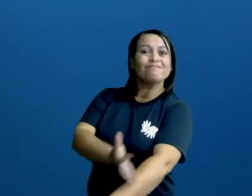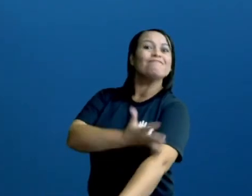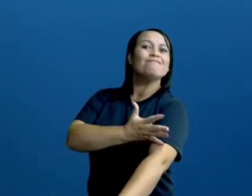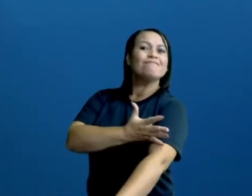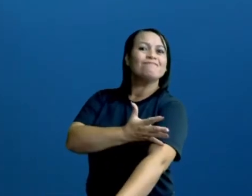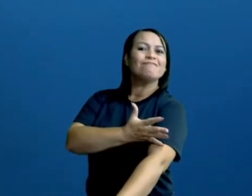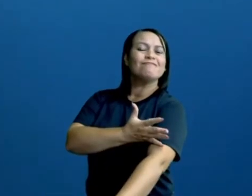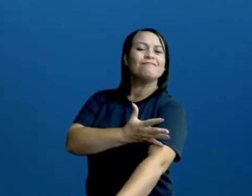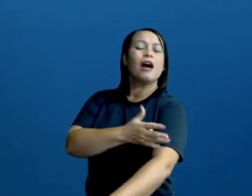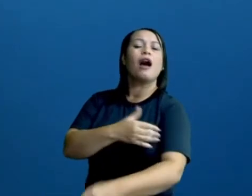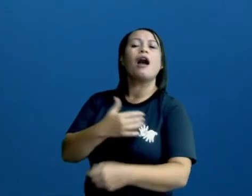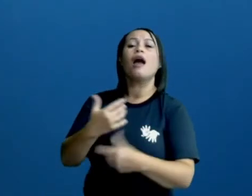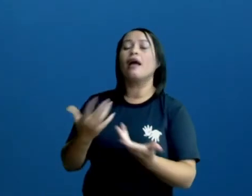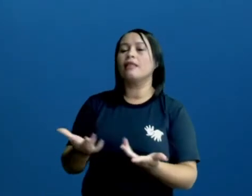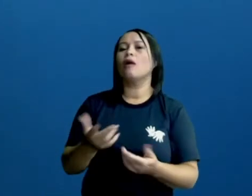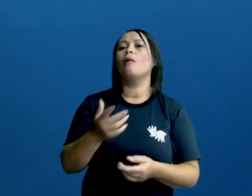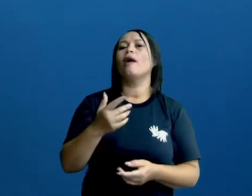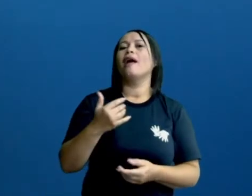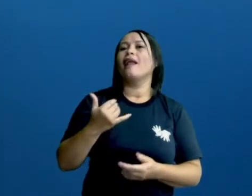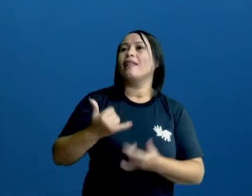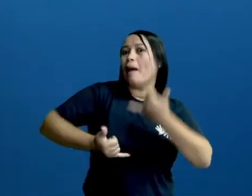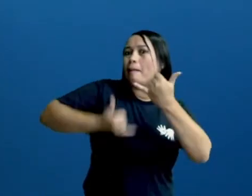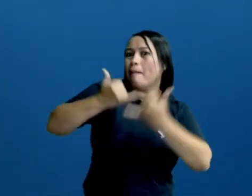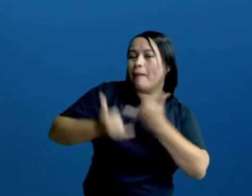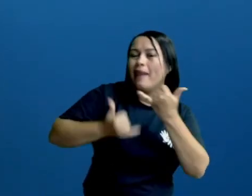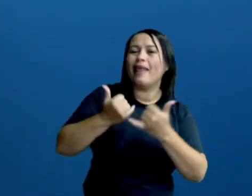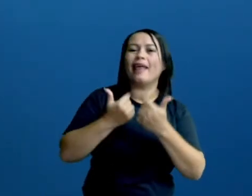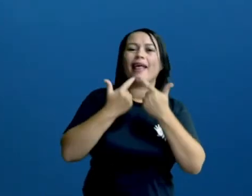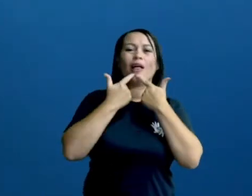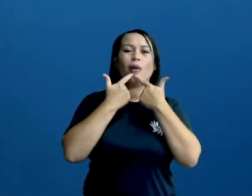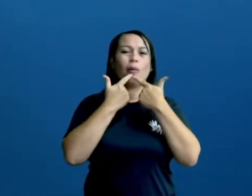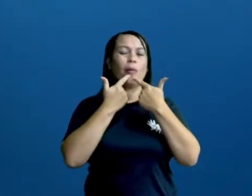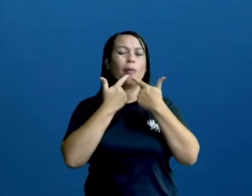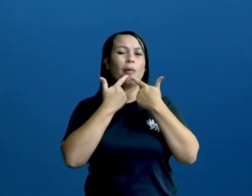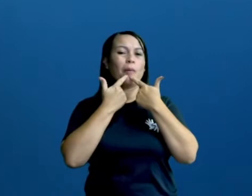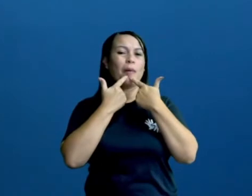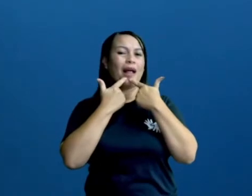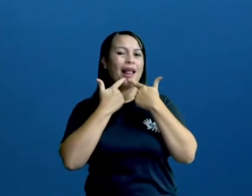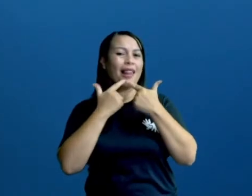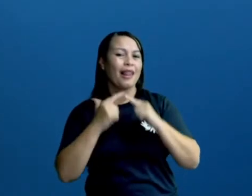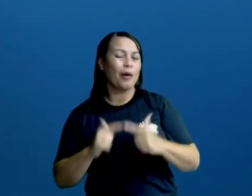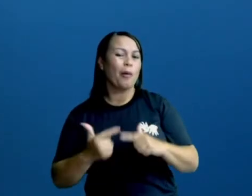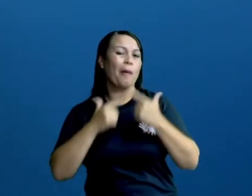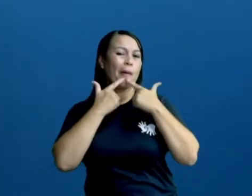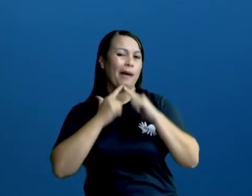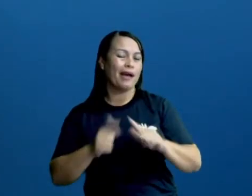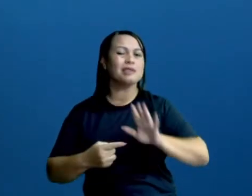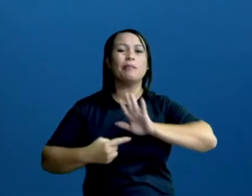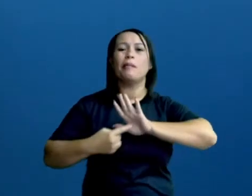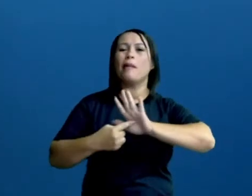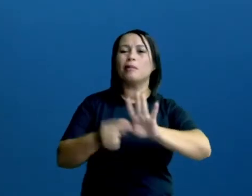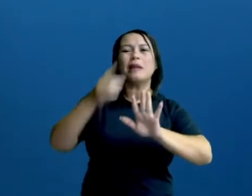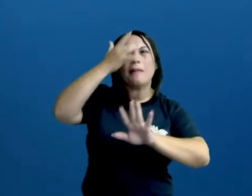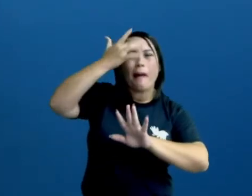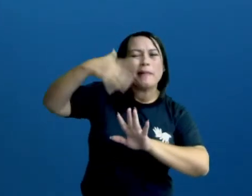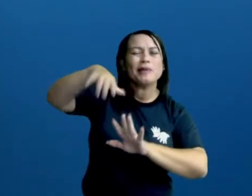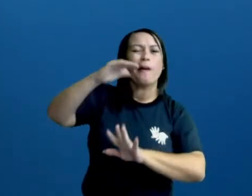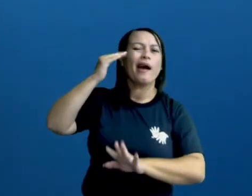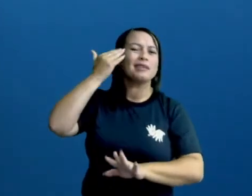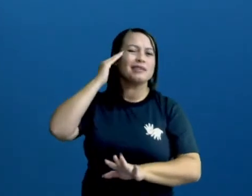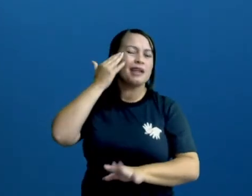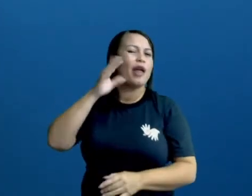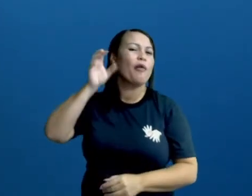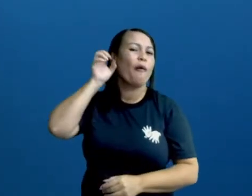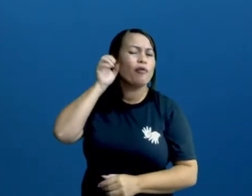corpo novo. Ele brinca com a linguagem para mostrar para o leitor, para quem está ouvindo,